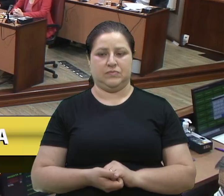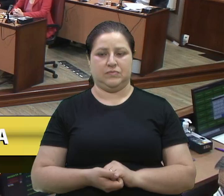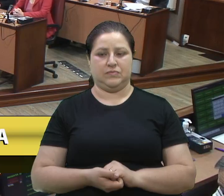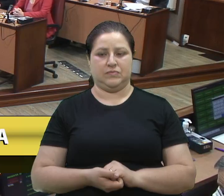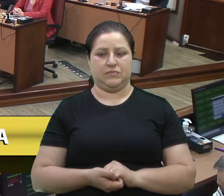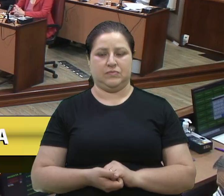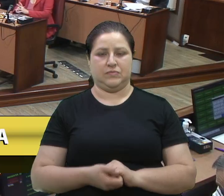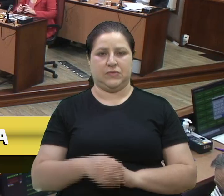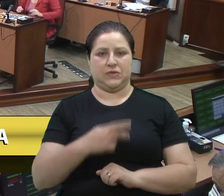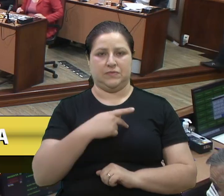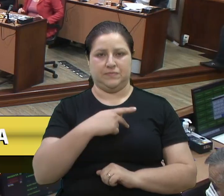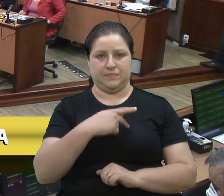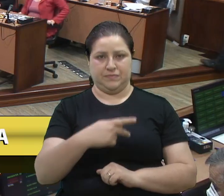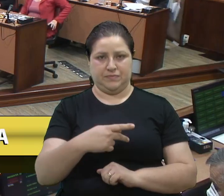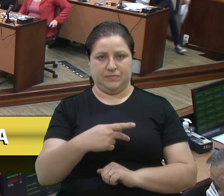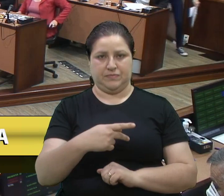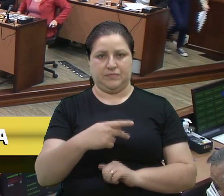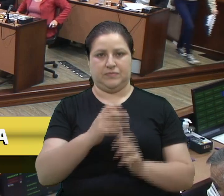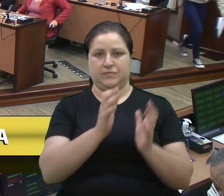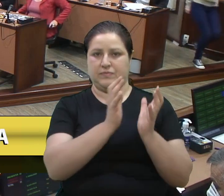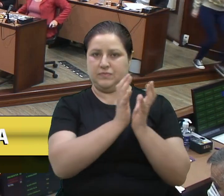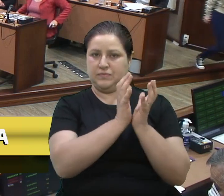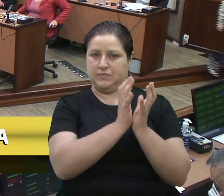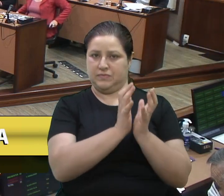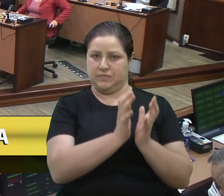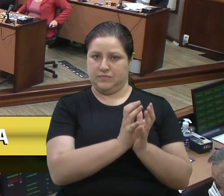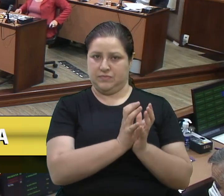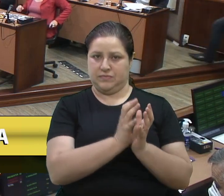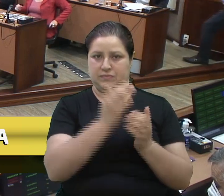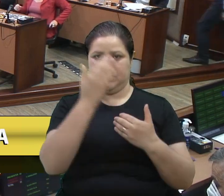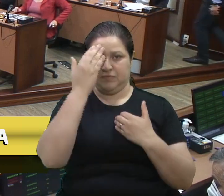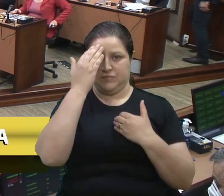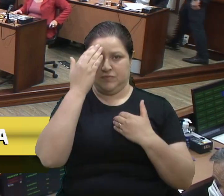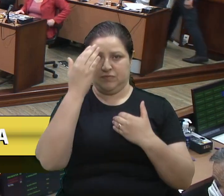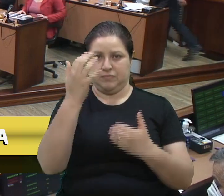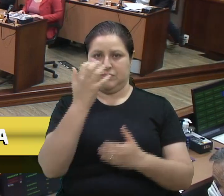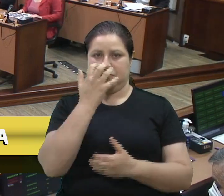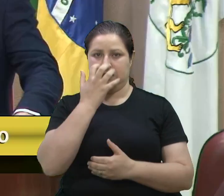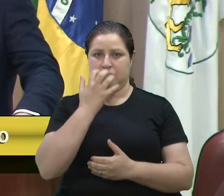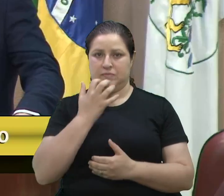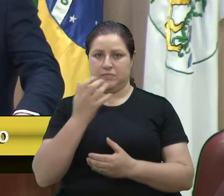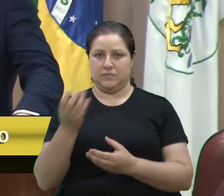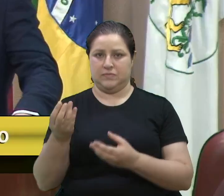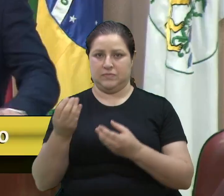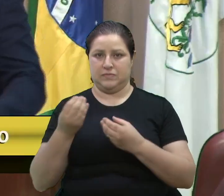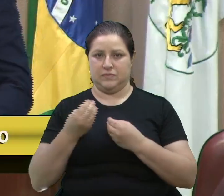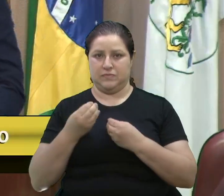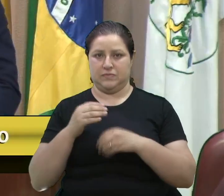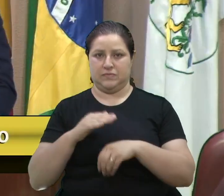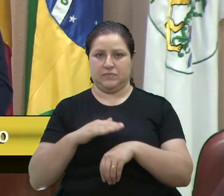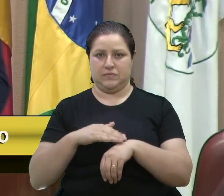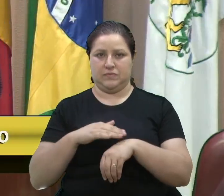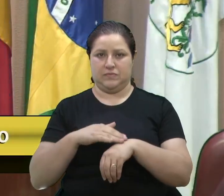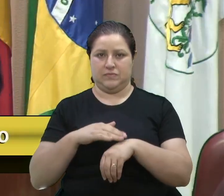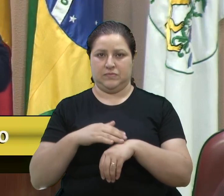Senhor presidente, nobres colegas, agradeço ao Camilles pela retribuição do espaço.